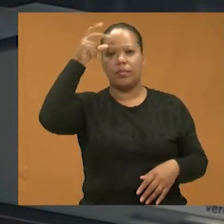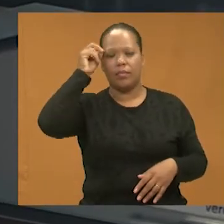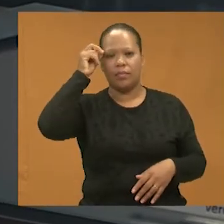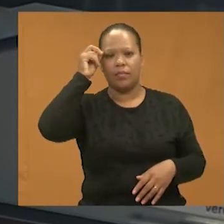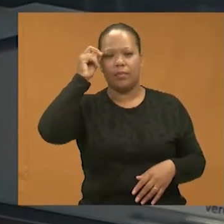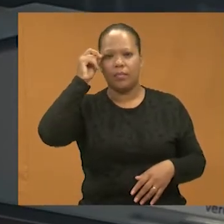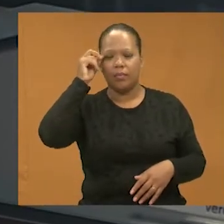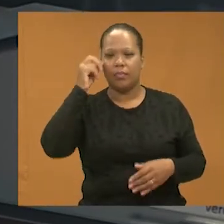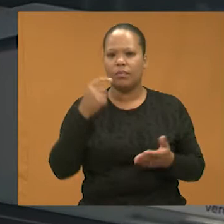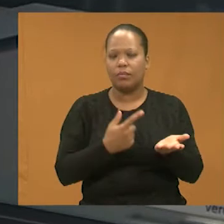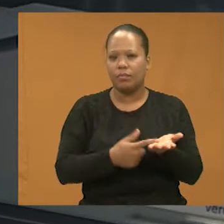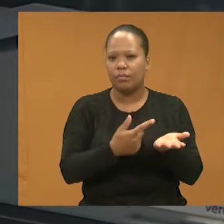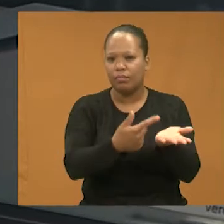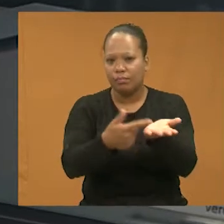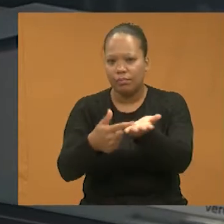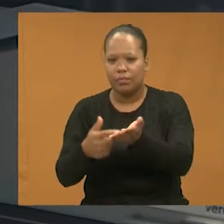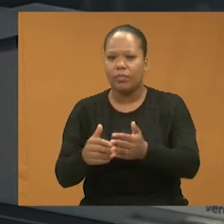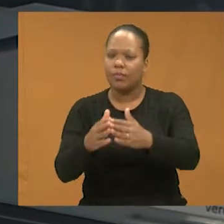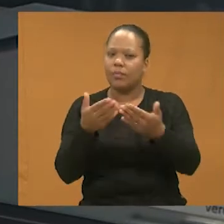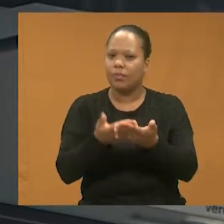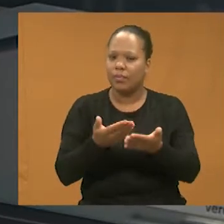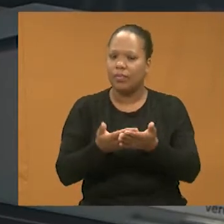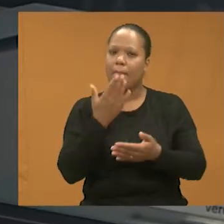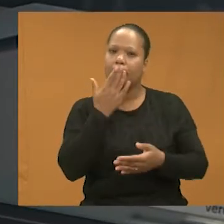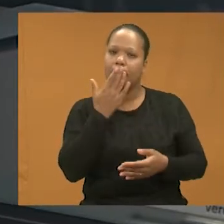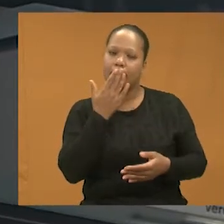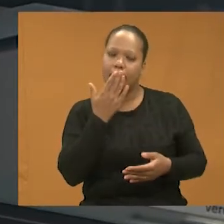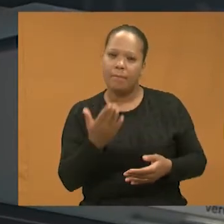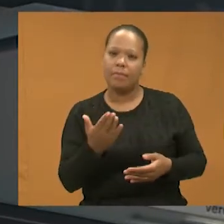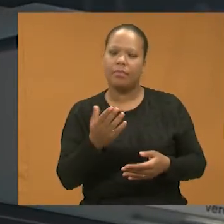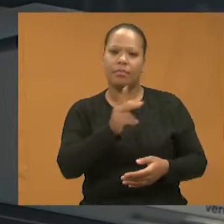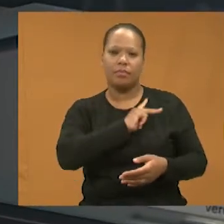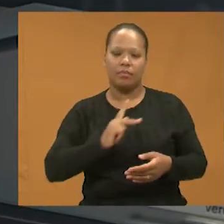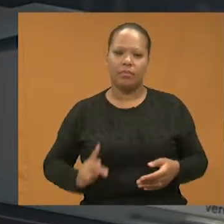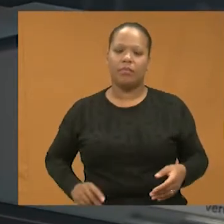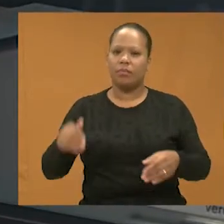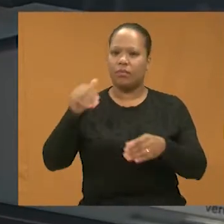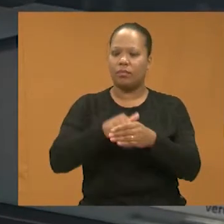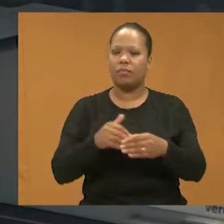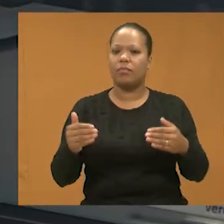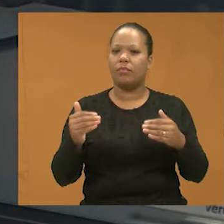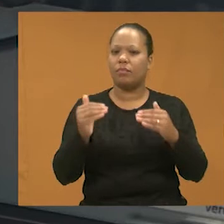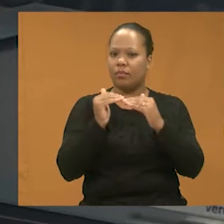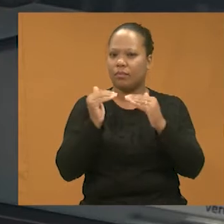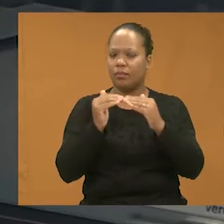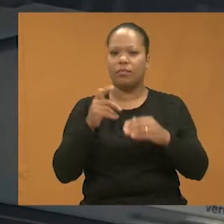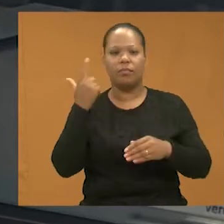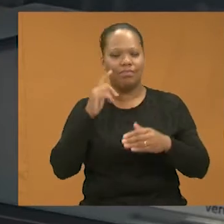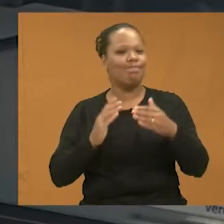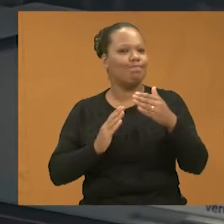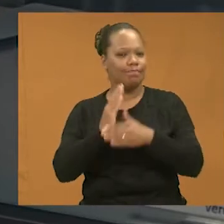tiramos isso a nível estadual e nós estamos fazendo esse requerimento e pedimos para que os vereadores votem favorável para que a gente possa continuar